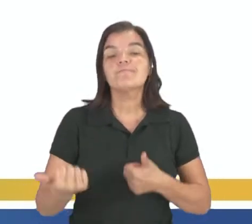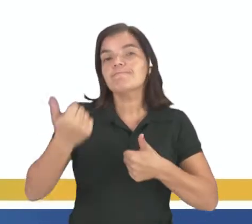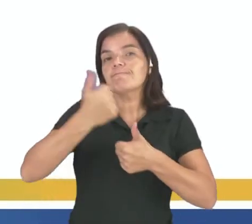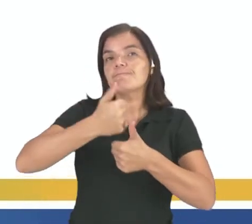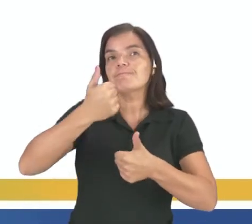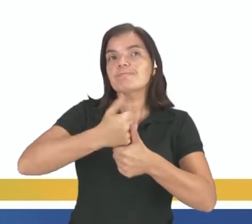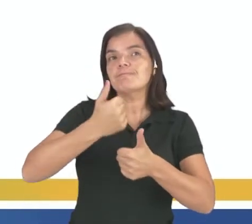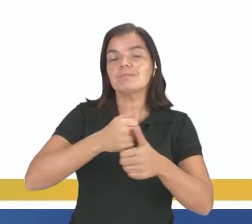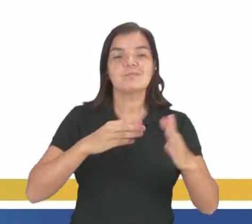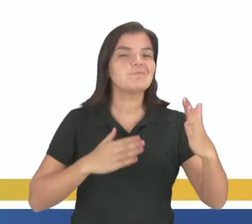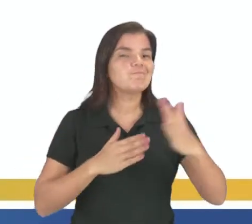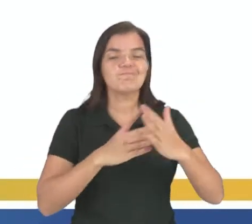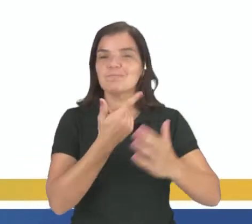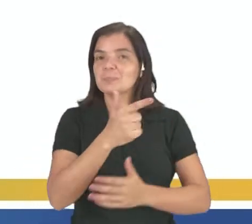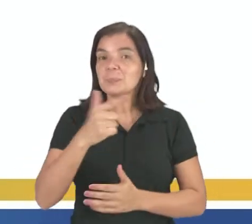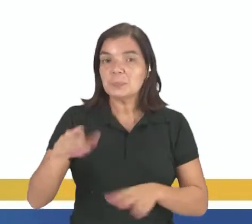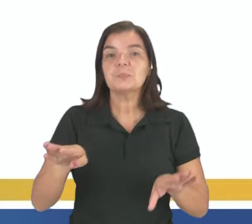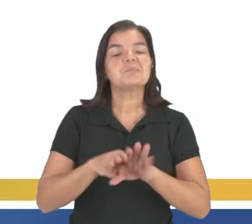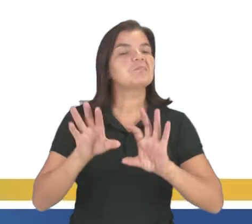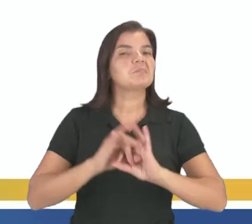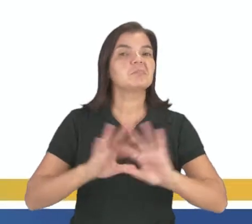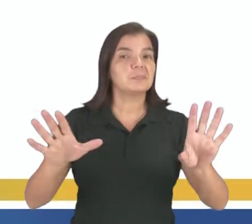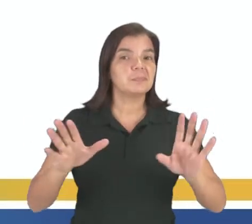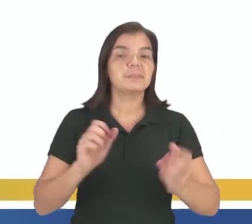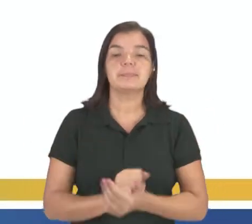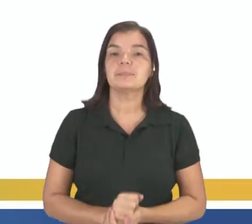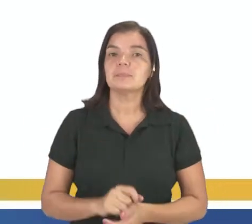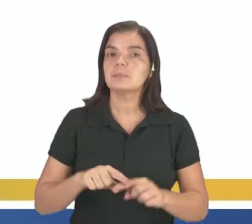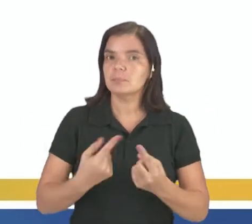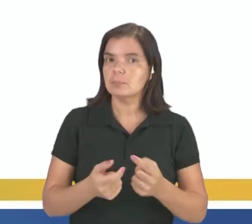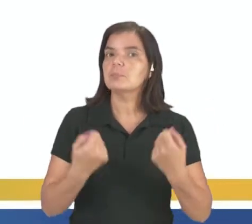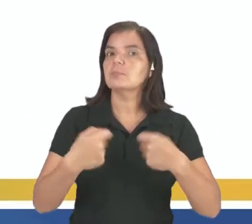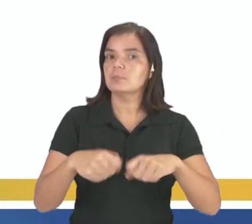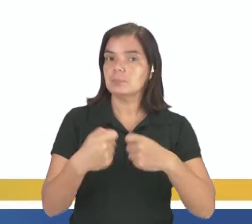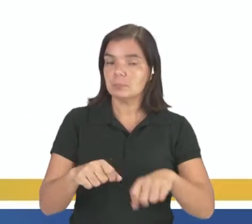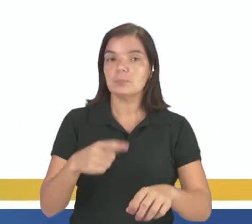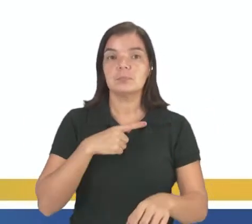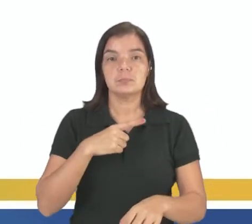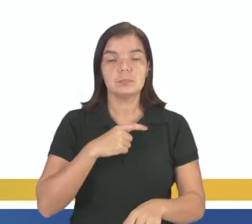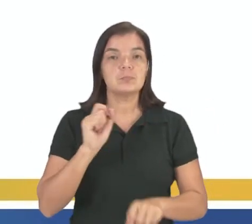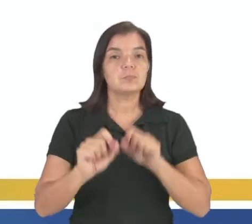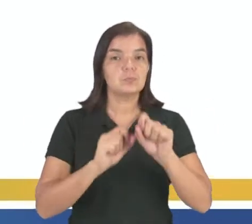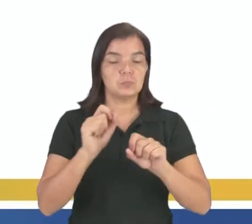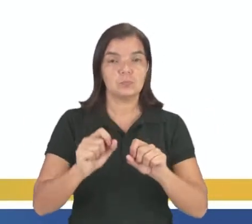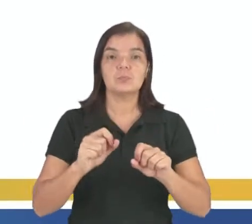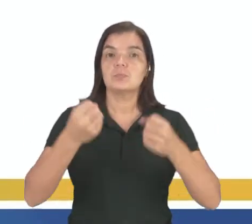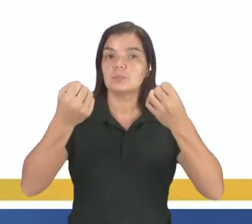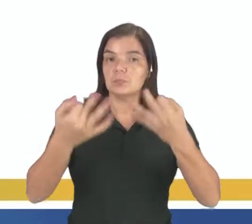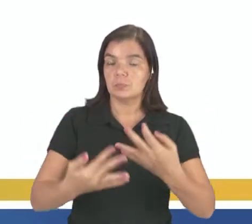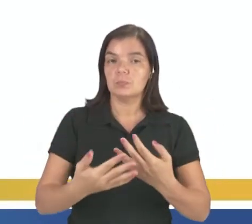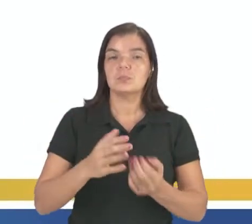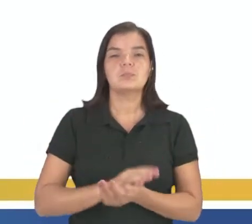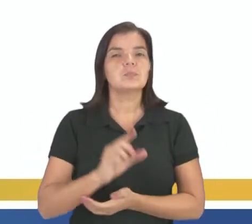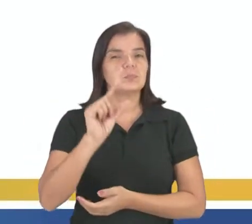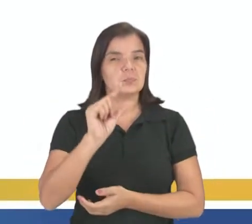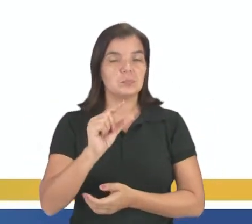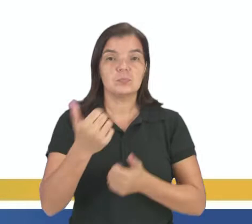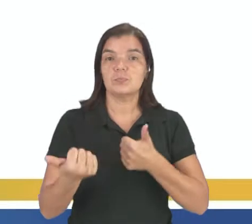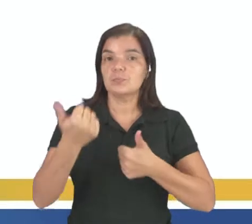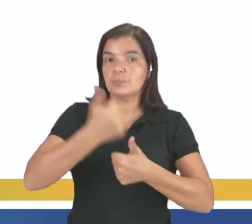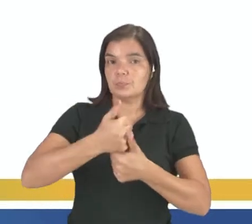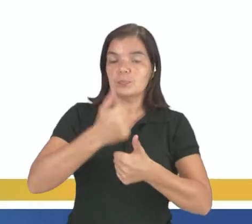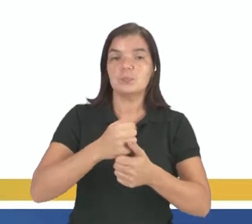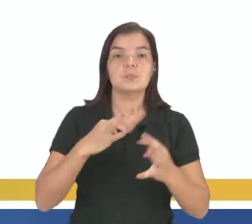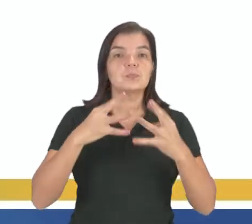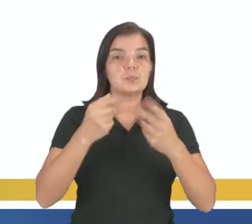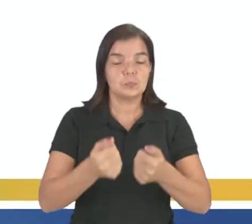substituições são ilimitadas e livres ou seja mas devem ser feita pela aquela zona lá que a gente falou a pouco a zona de substituição